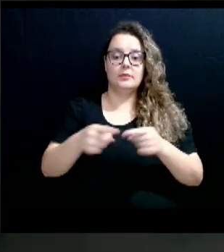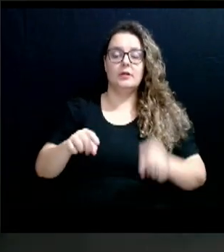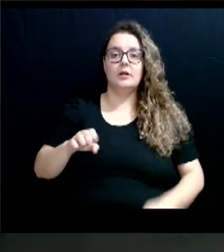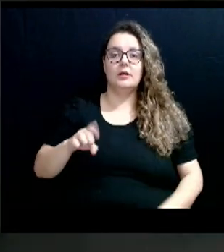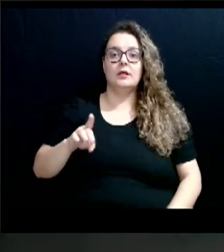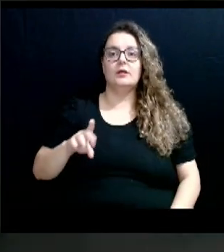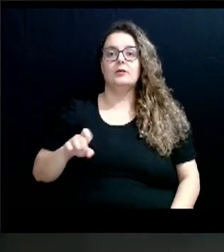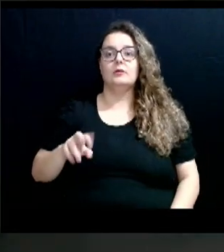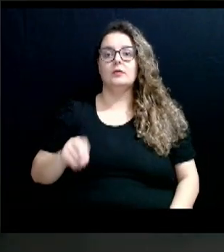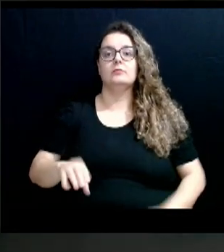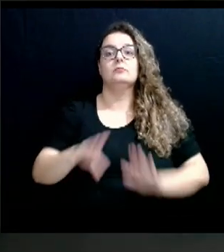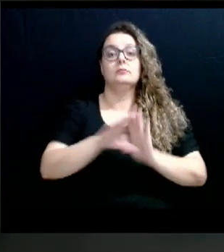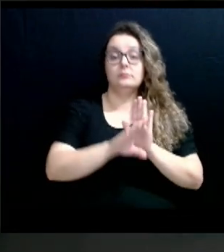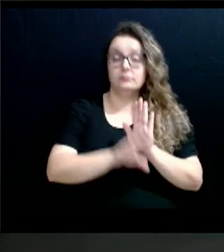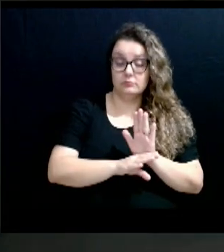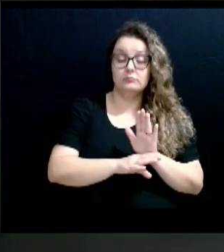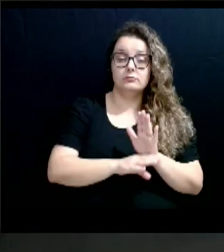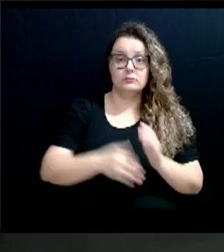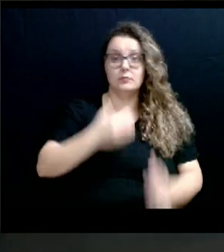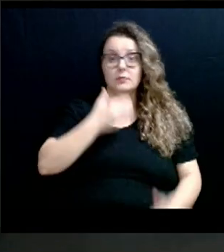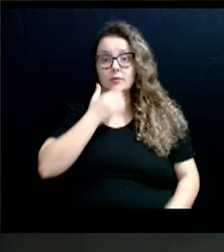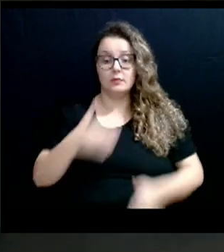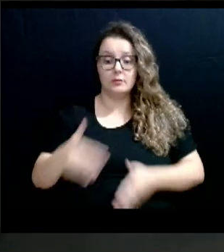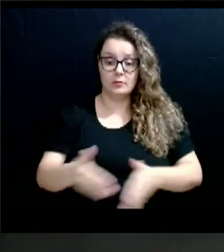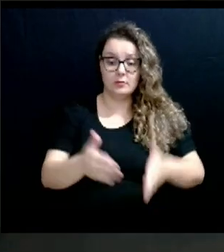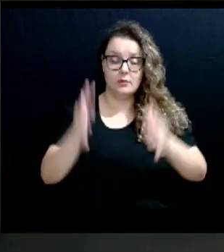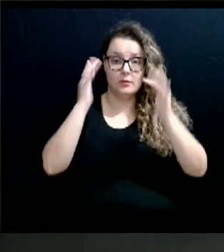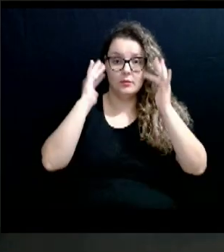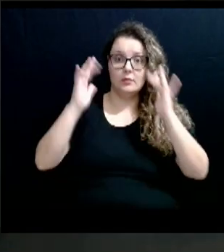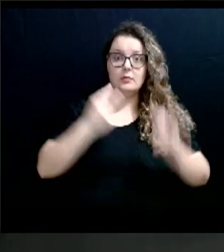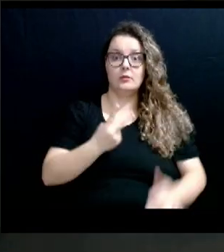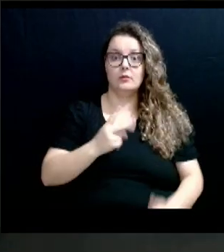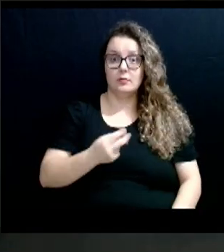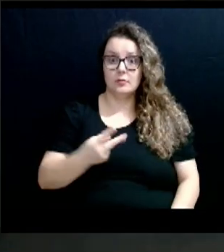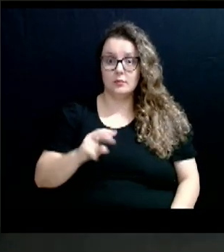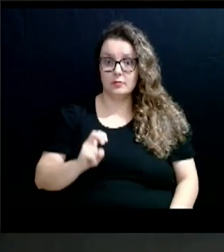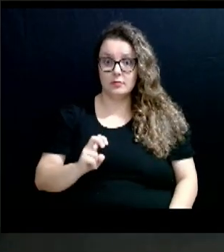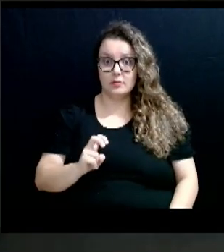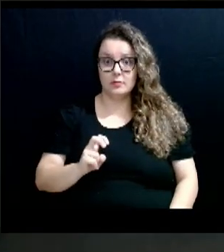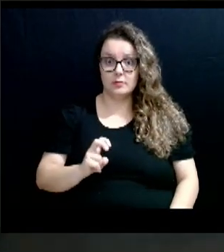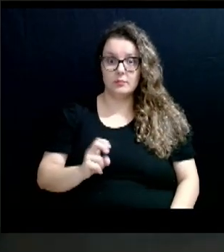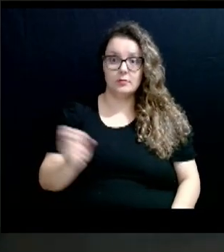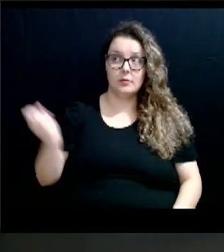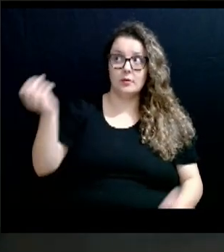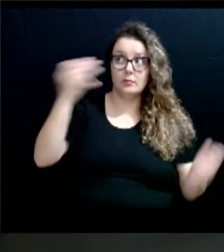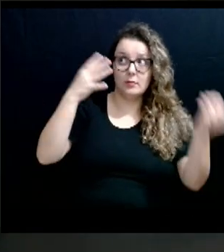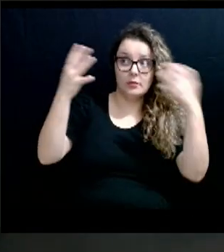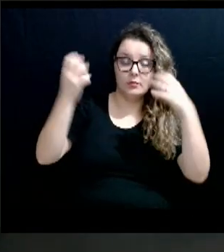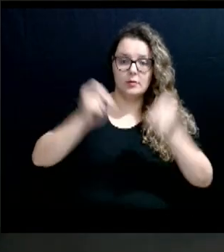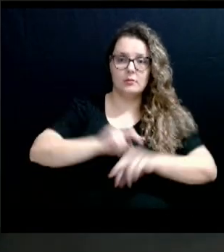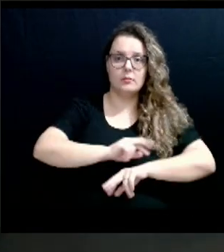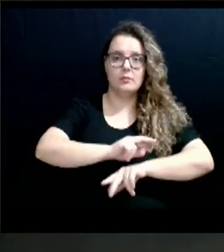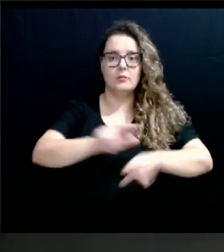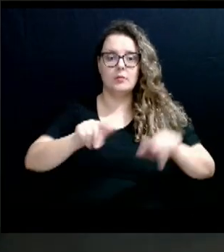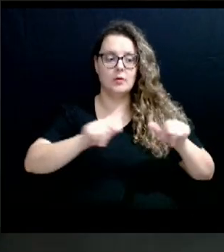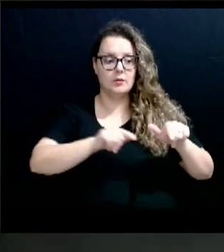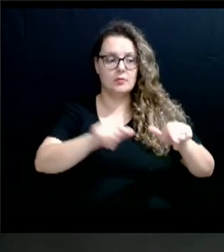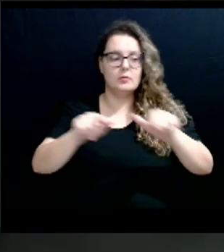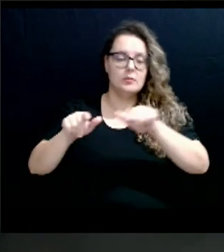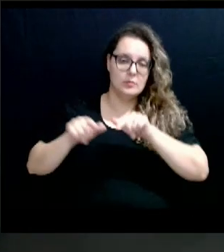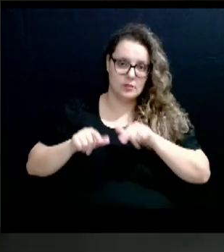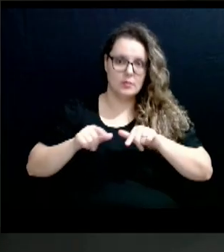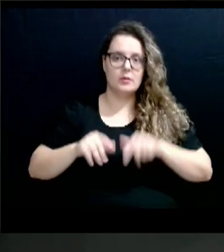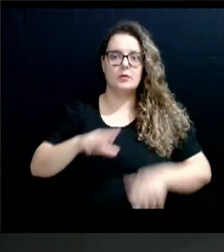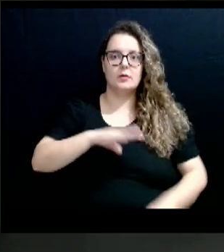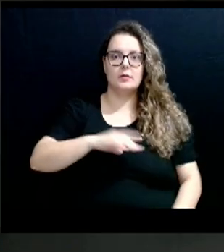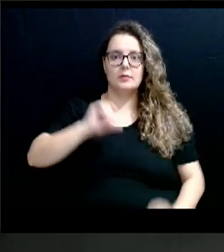faz parte do Natal Caminhos dos Sonhos 2025, que inclui iluminação especial em vários pontos da cidade e a tradicional